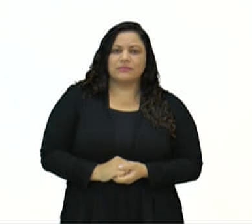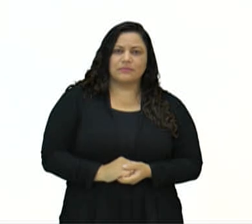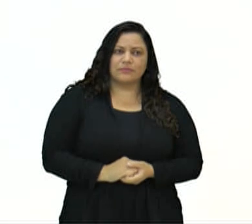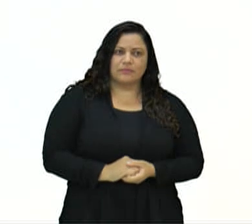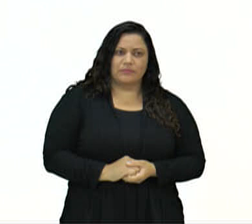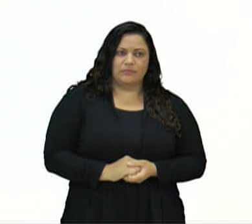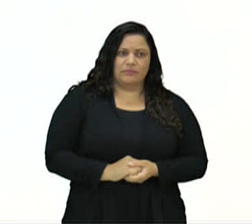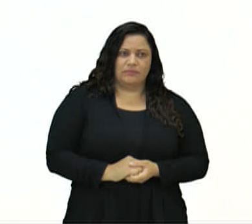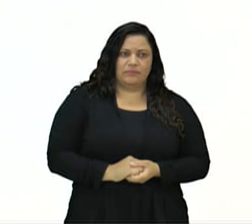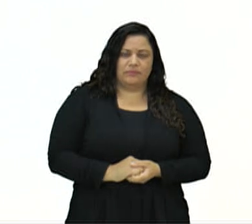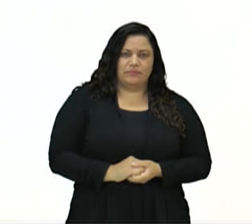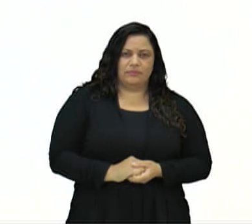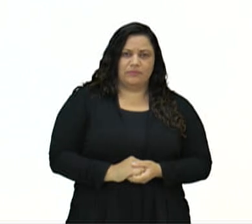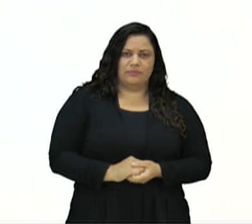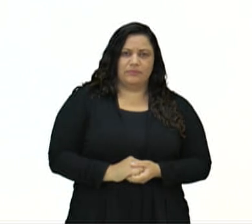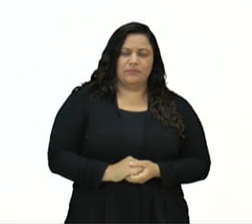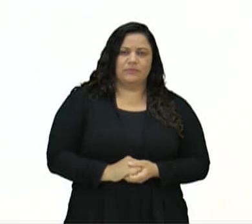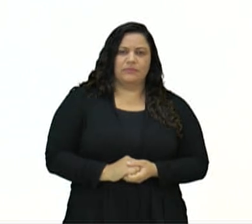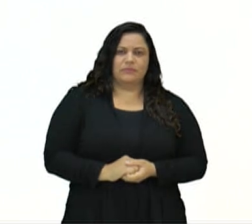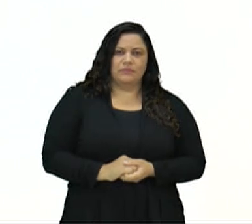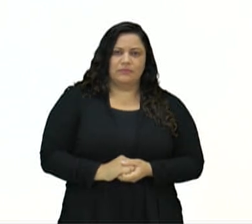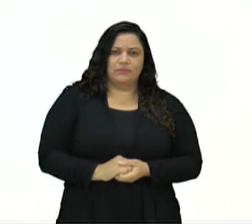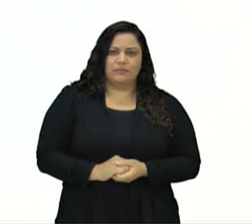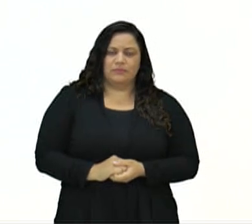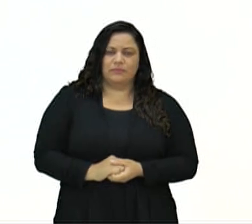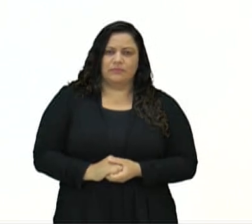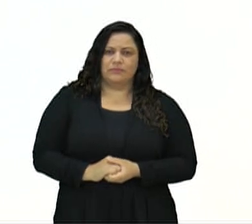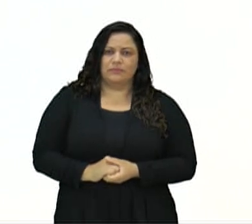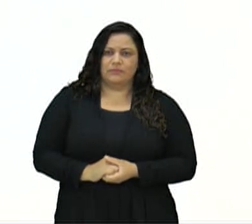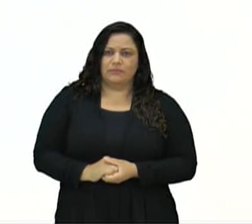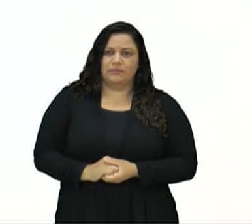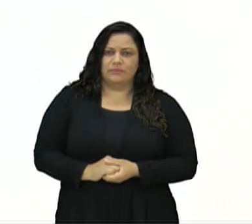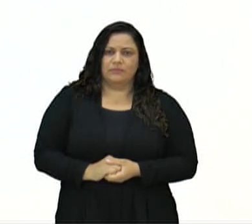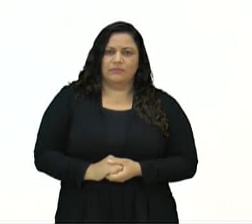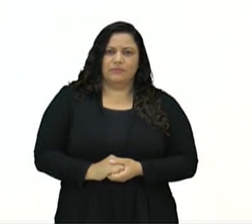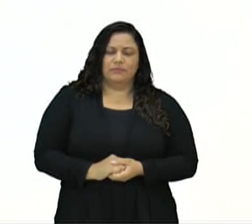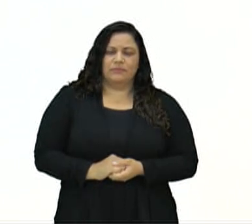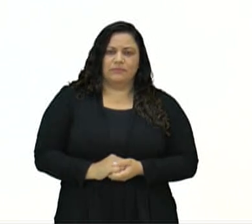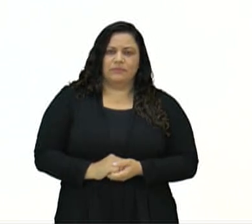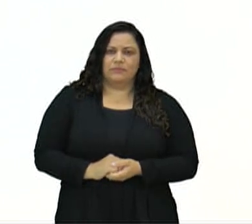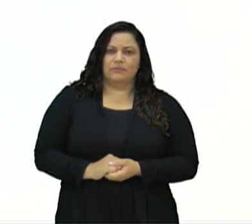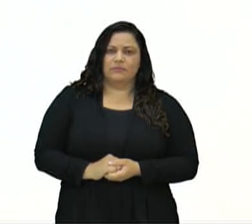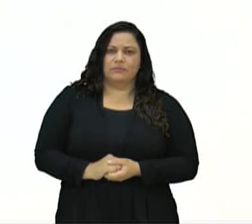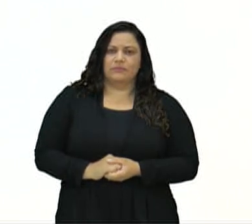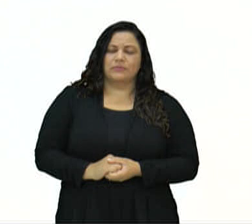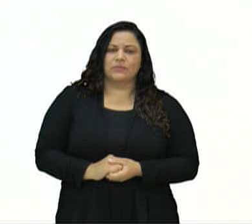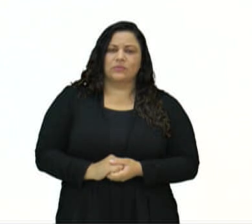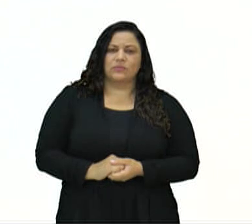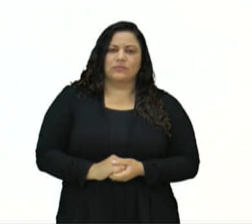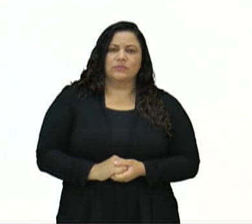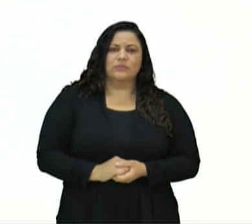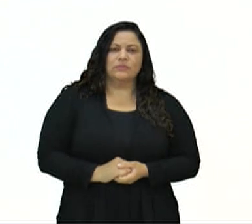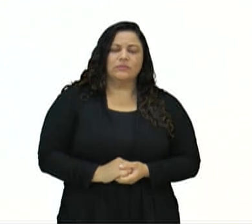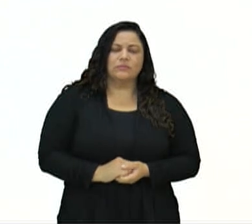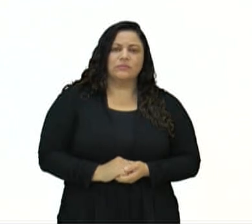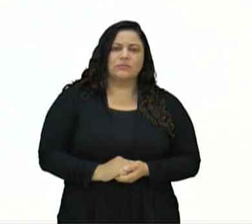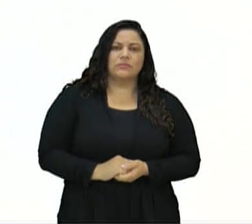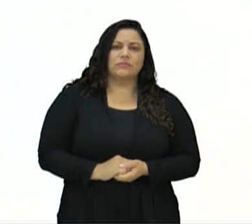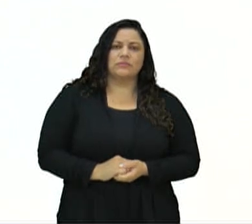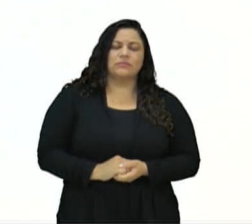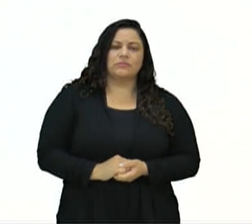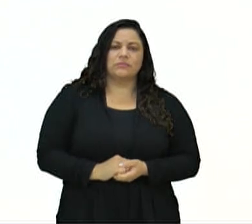marítimo. Desculpa, pessoal. Piso em venta em passeio marítimo Neptuno, 260 mil